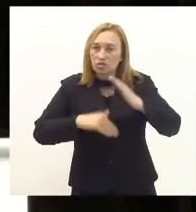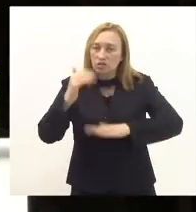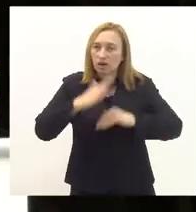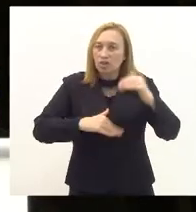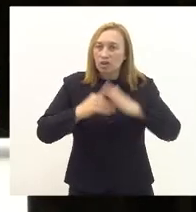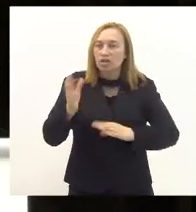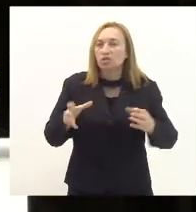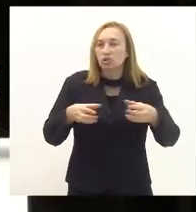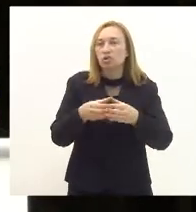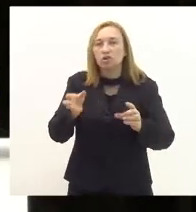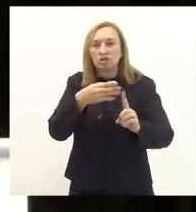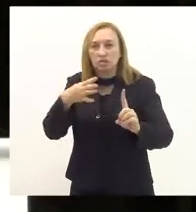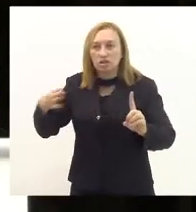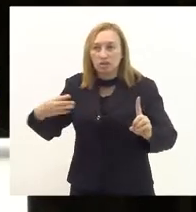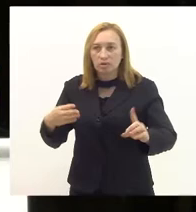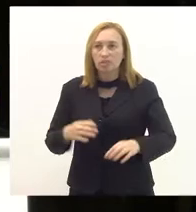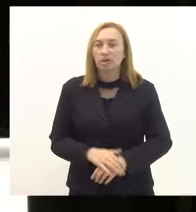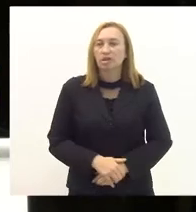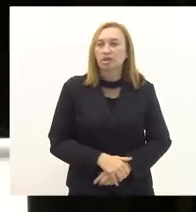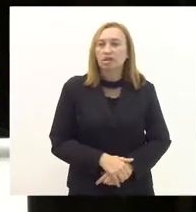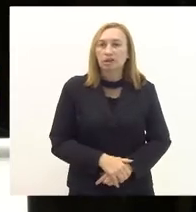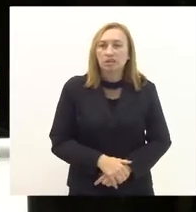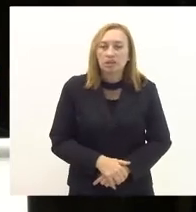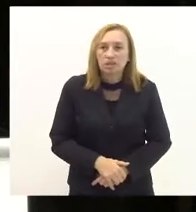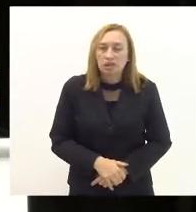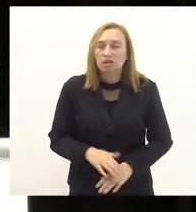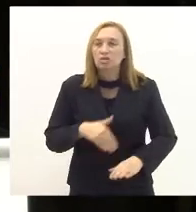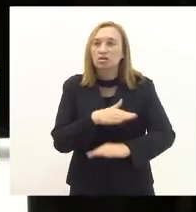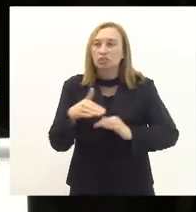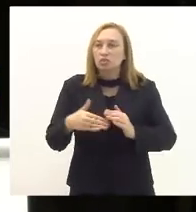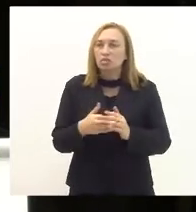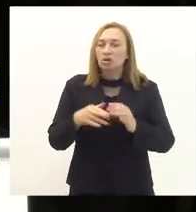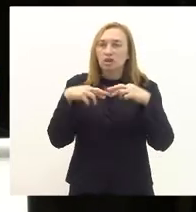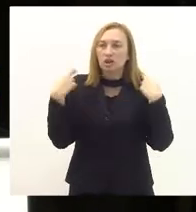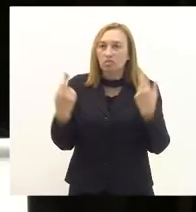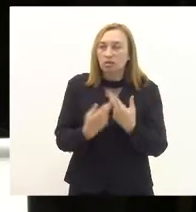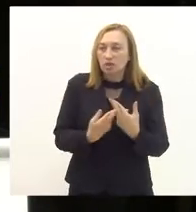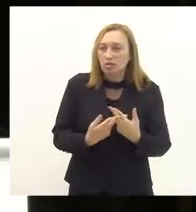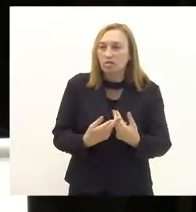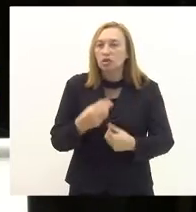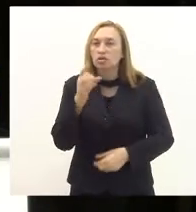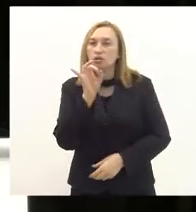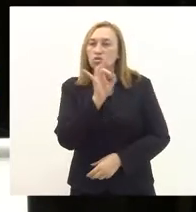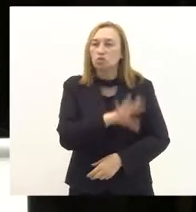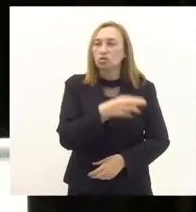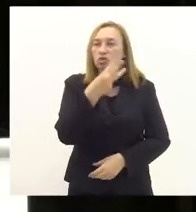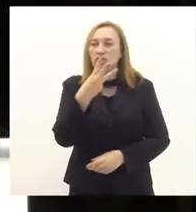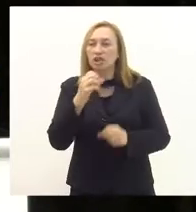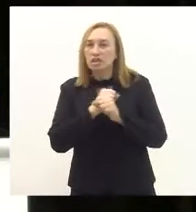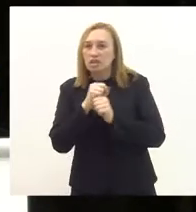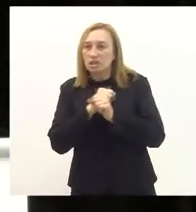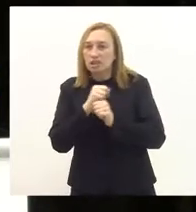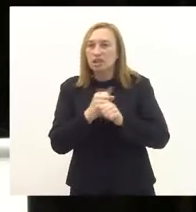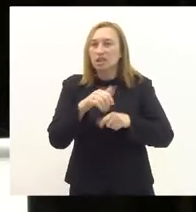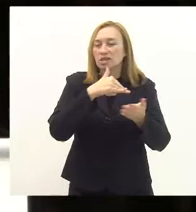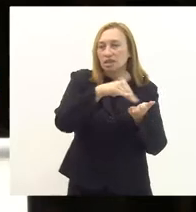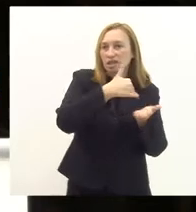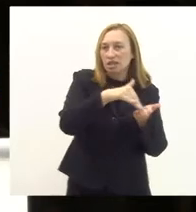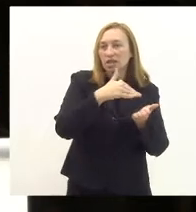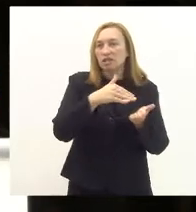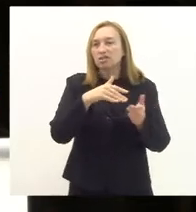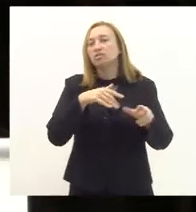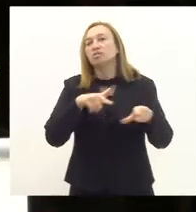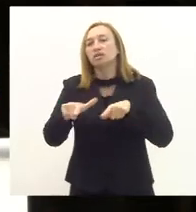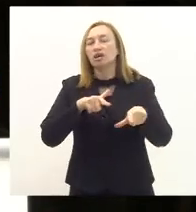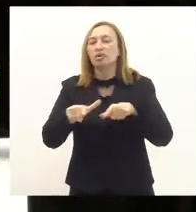comunidade LGBTI+. Não dá mais, todas as audiências, os últimos 3 anos, que a Secretaria do Trabalho e Renda